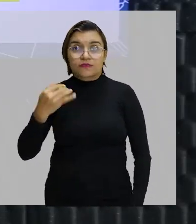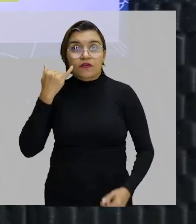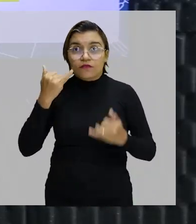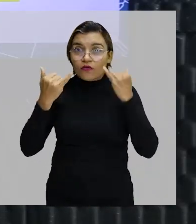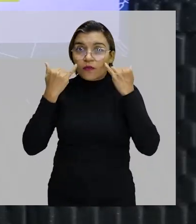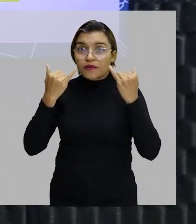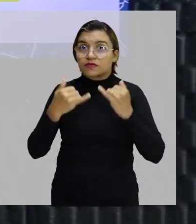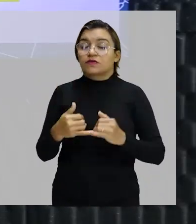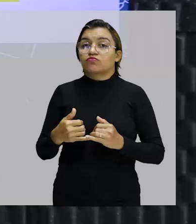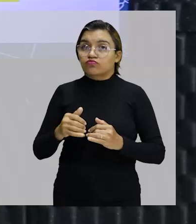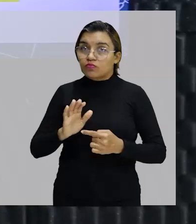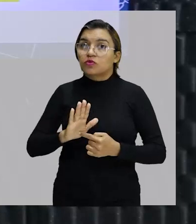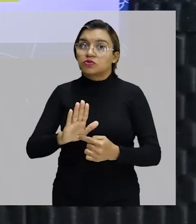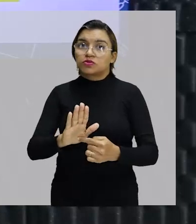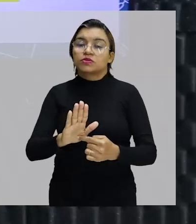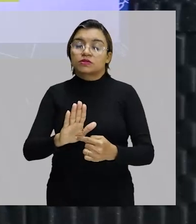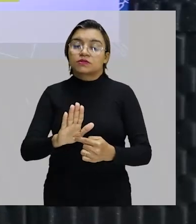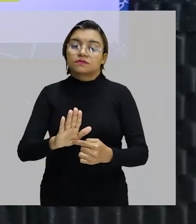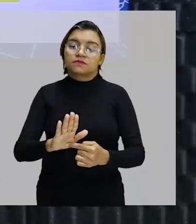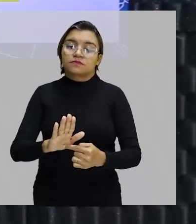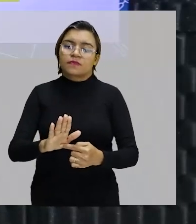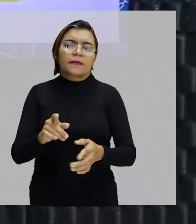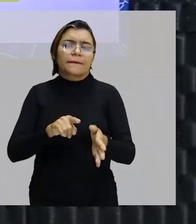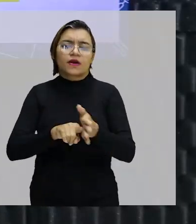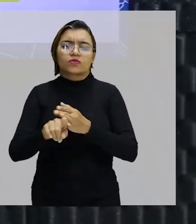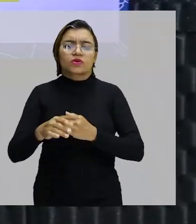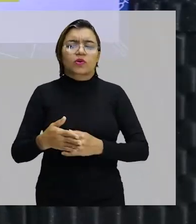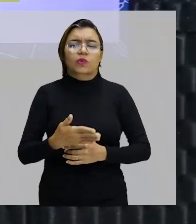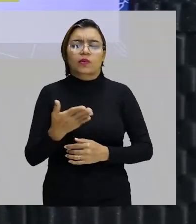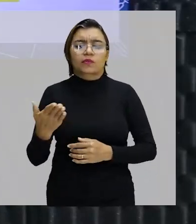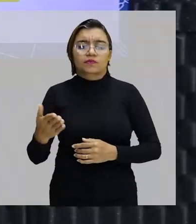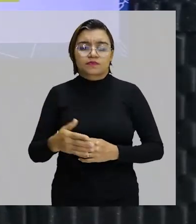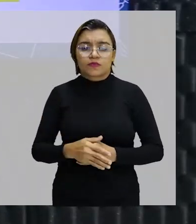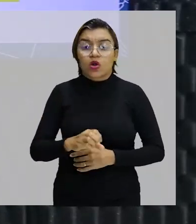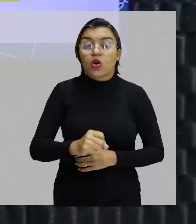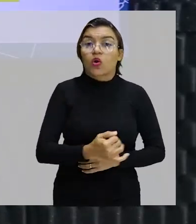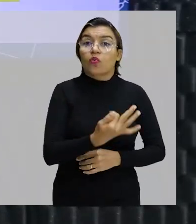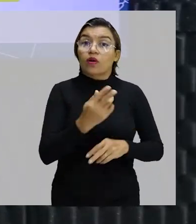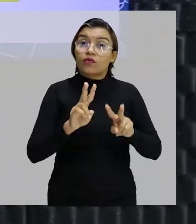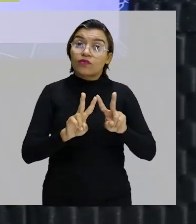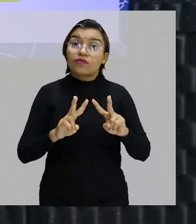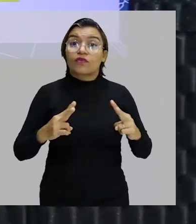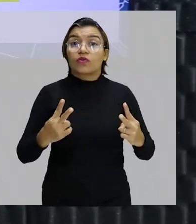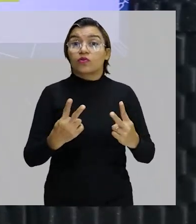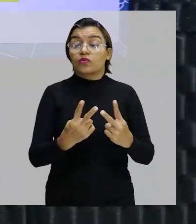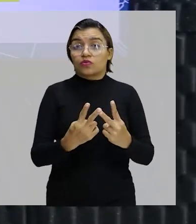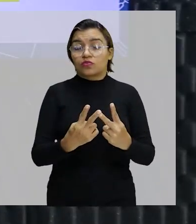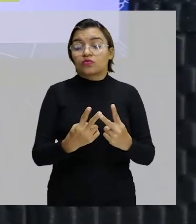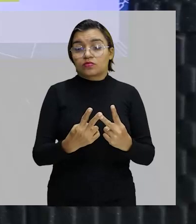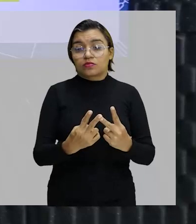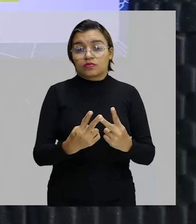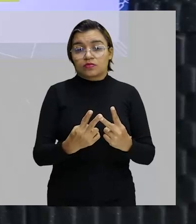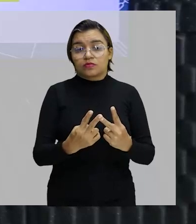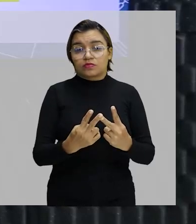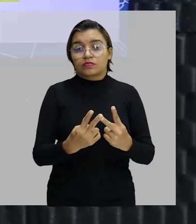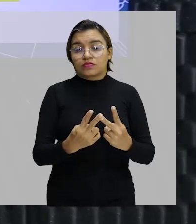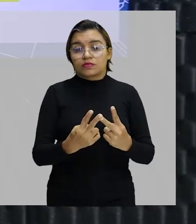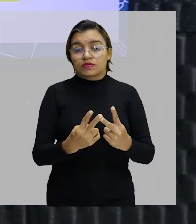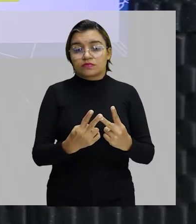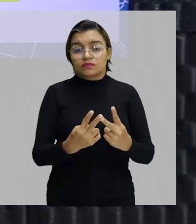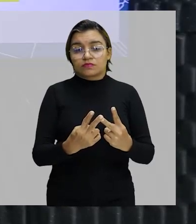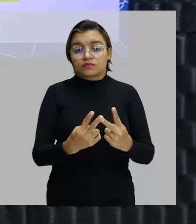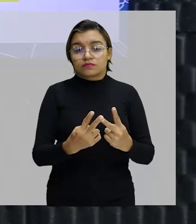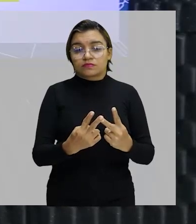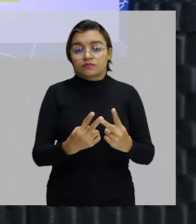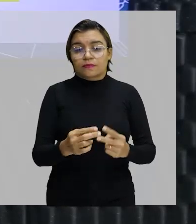informações dadas. Qual é a pergunta? Quanto de volume a partir de 24 gramas de